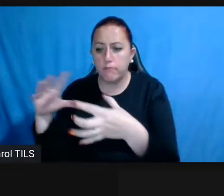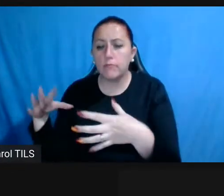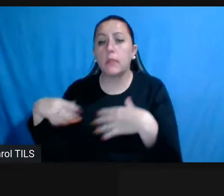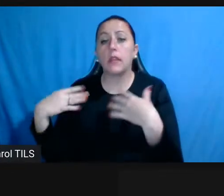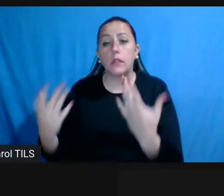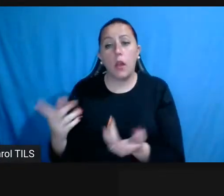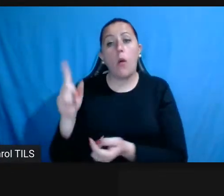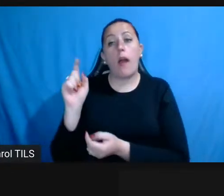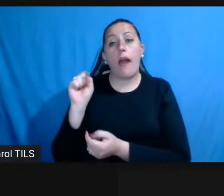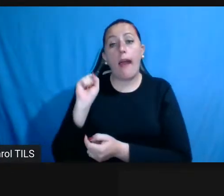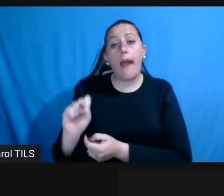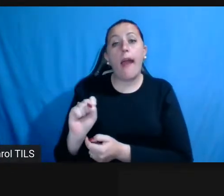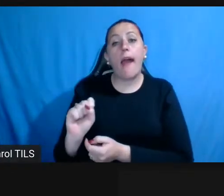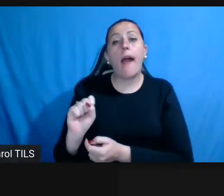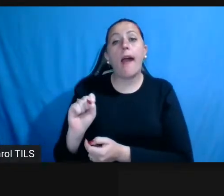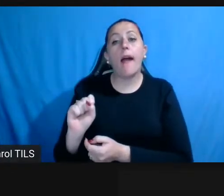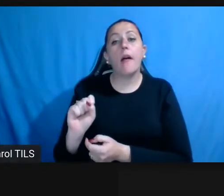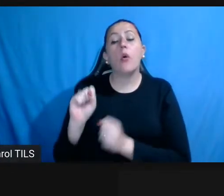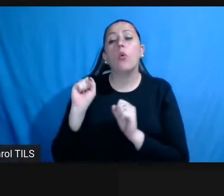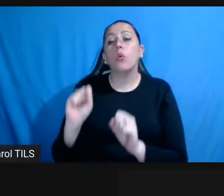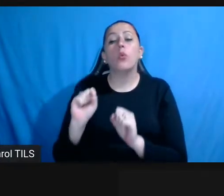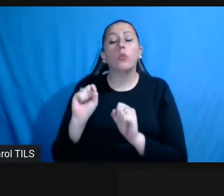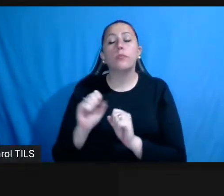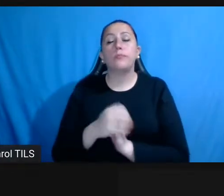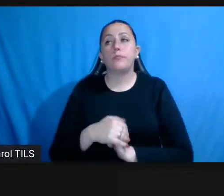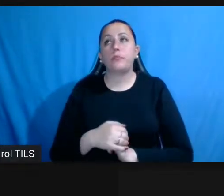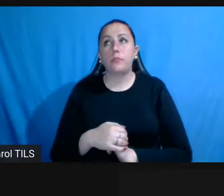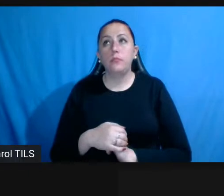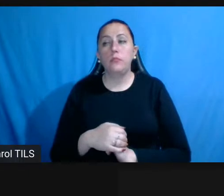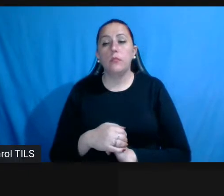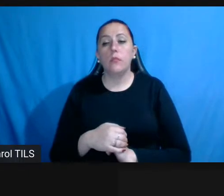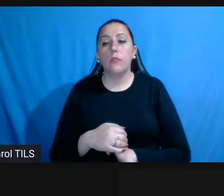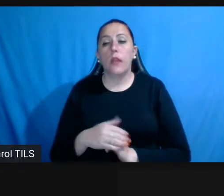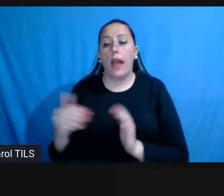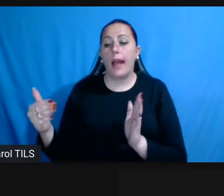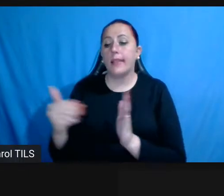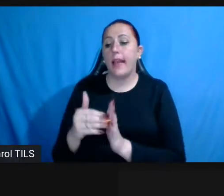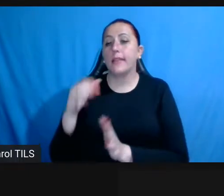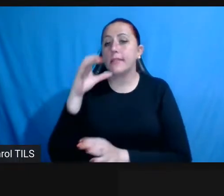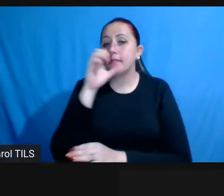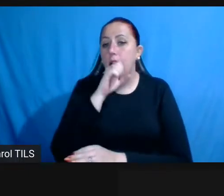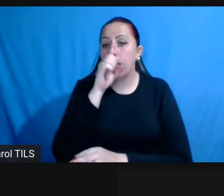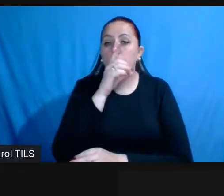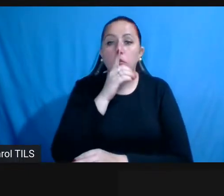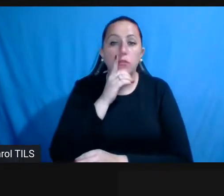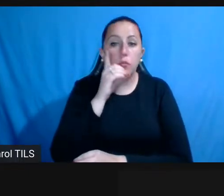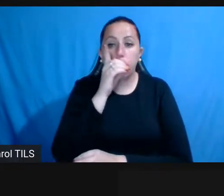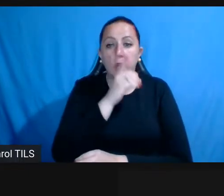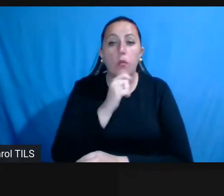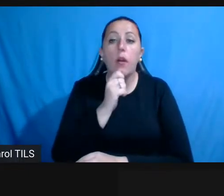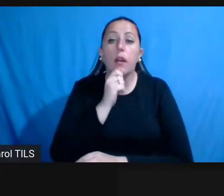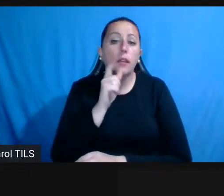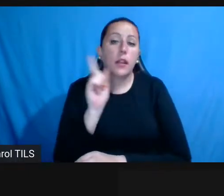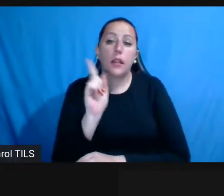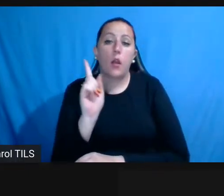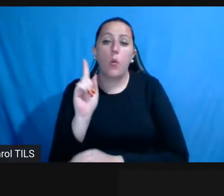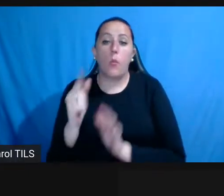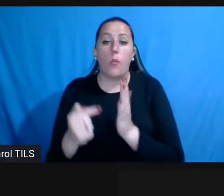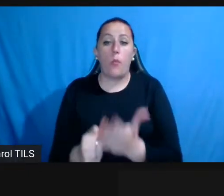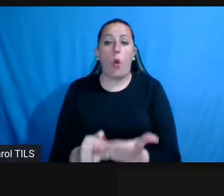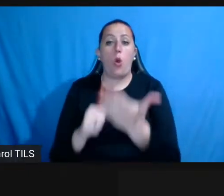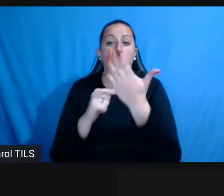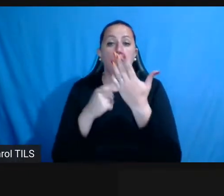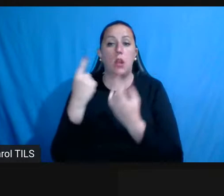é possível que talvez até esse fim de semana não apareça